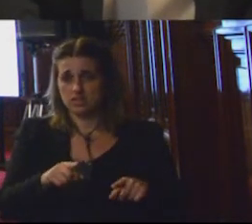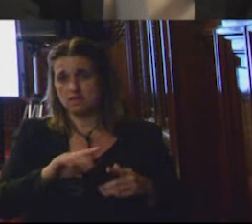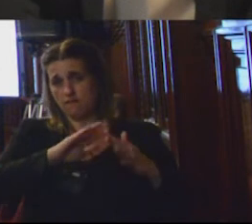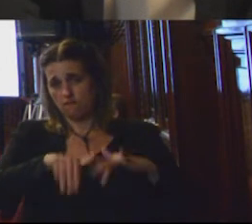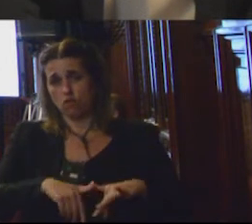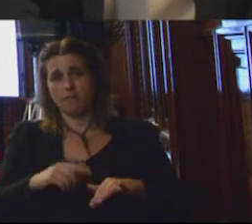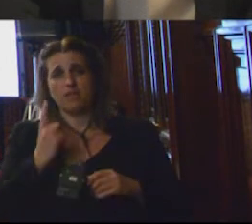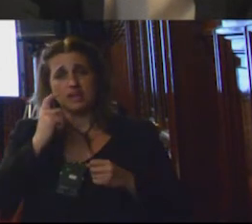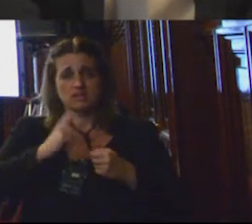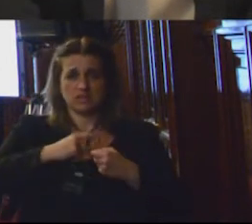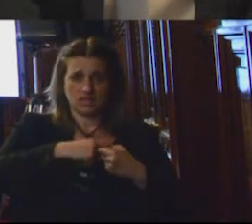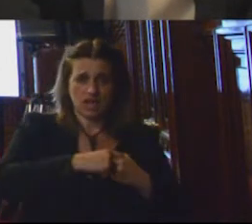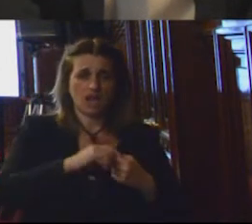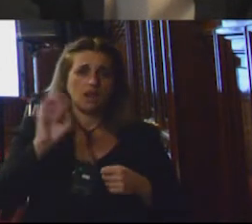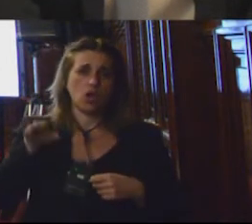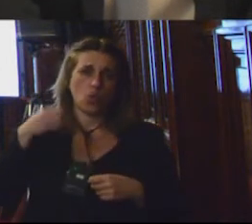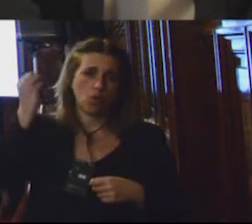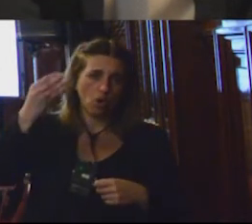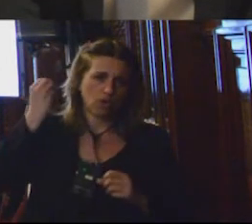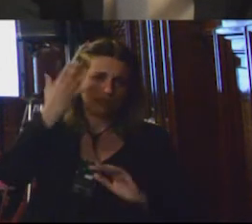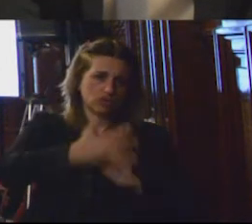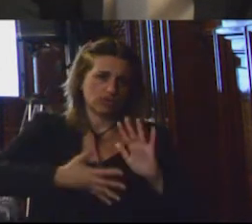o Congresso Nacional emendou o projeto número